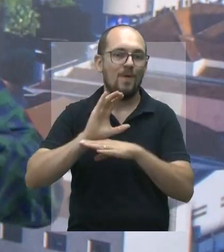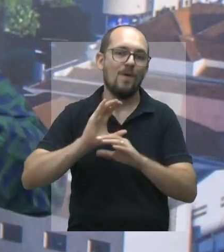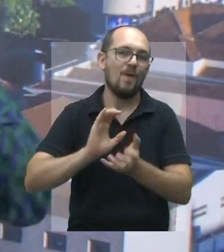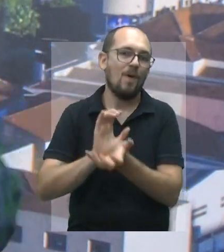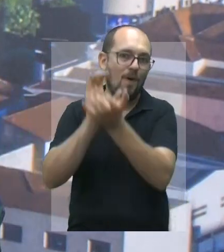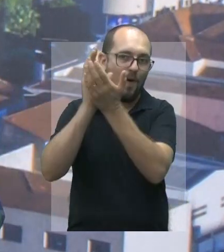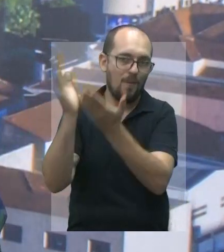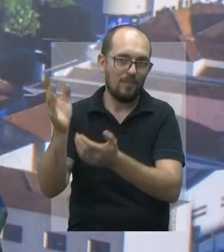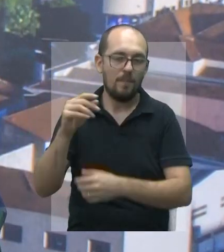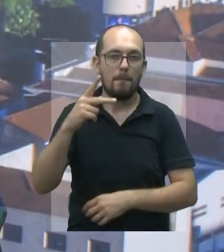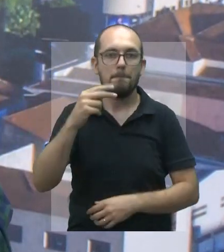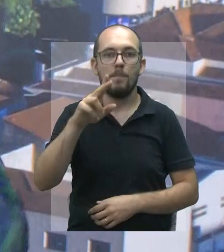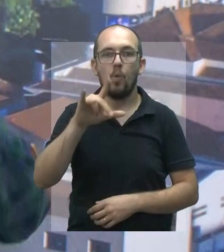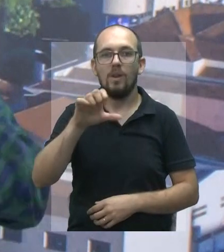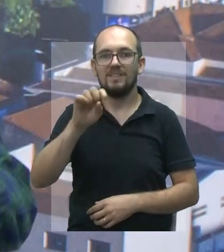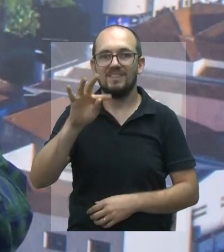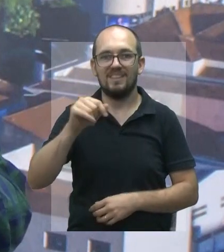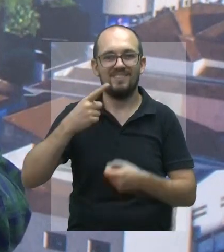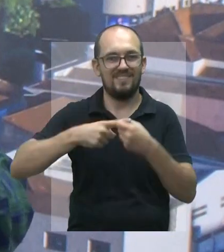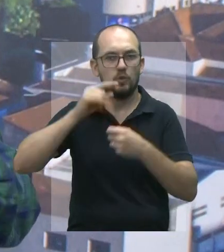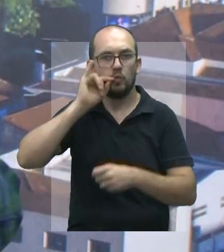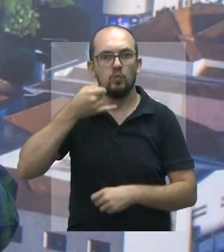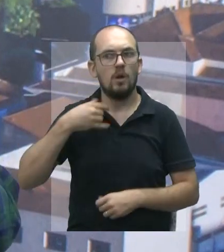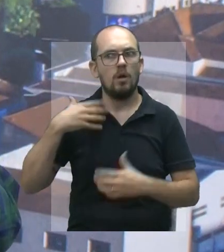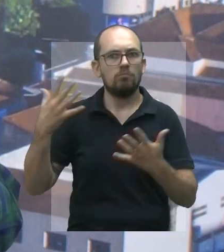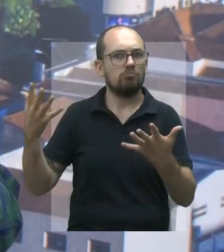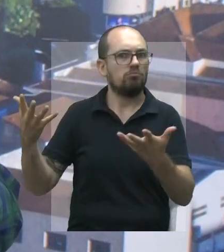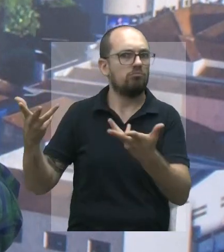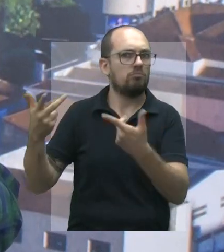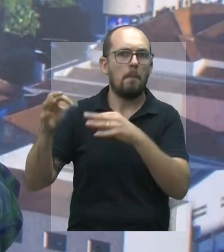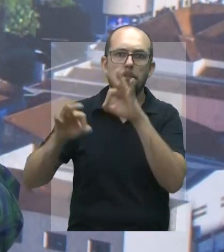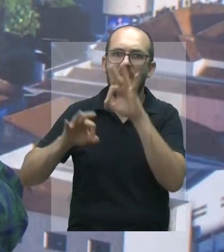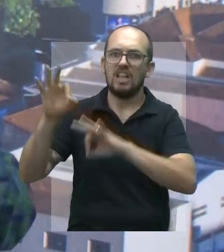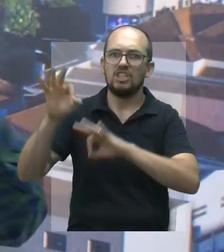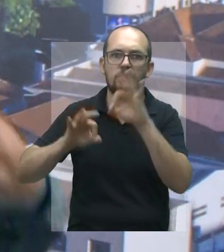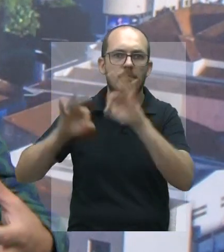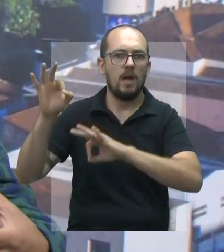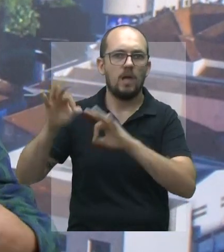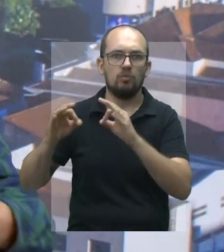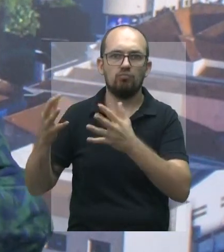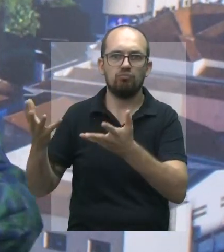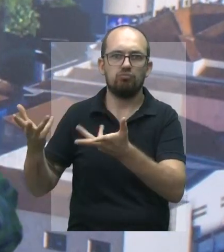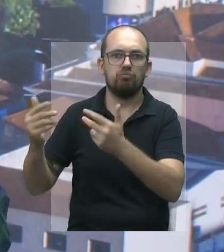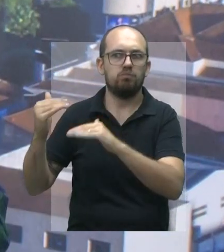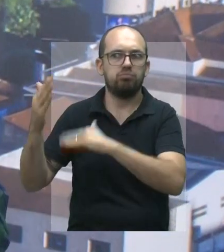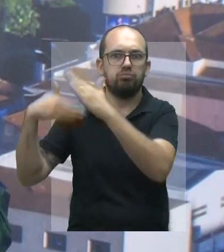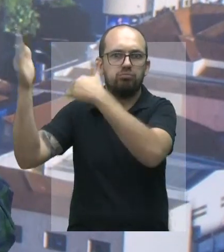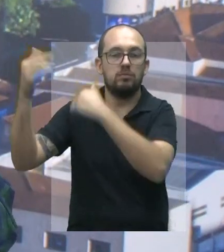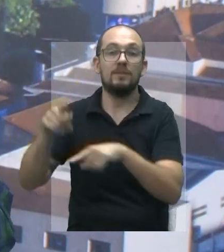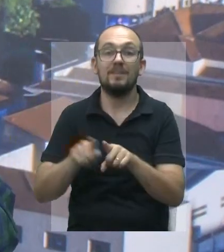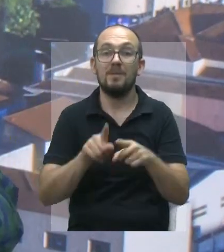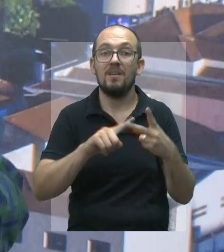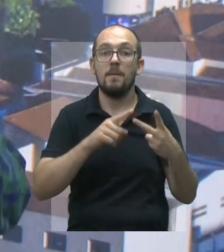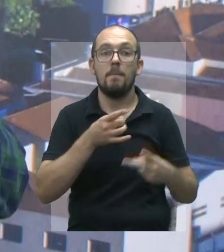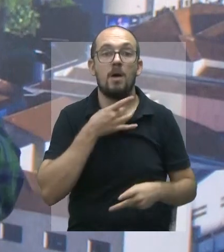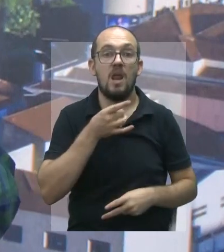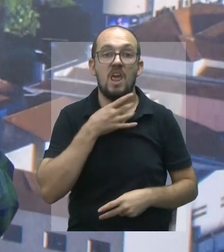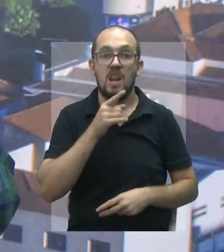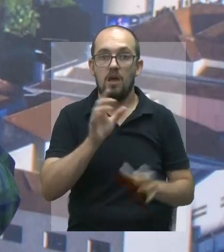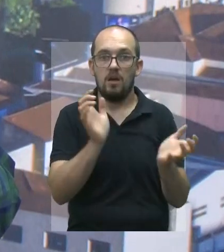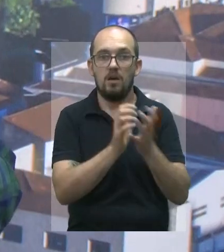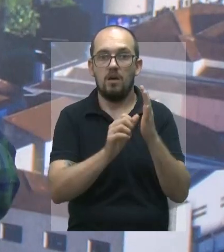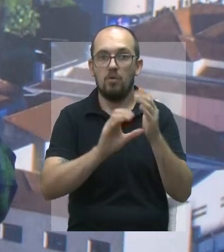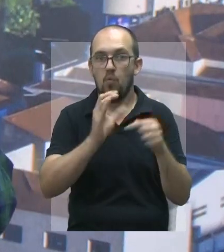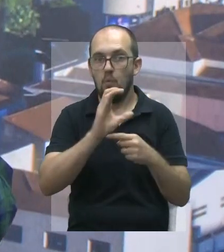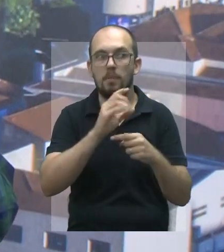o Paulista de Jundiaí foi muito elogiado pelo planejamento que foi feito, Marília também pelo planejamento que foi feito, e o 15